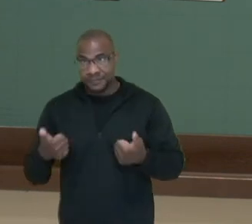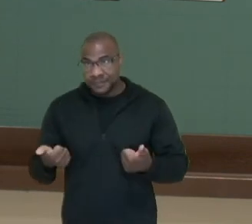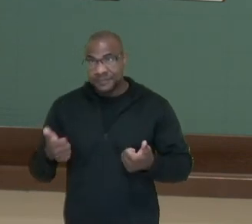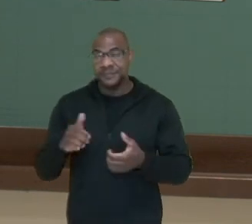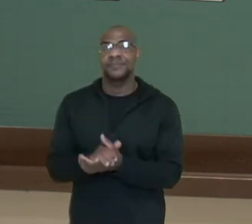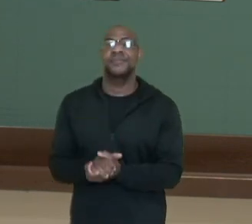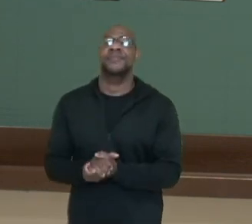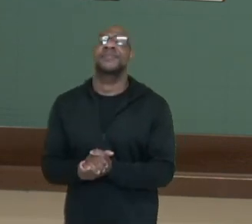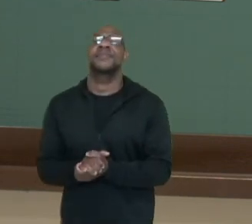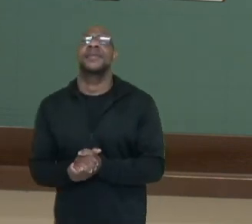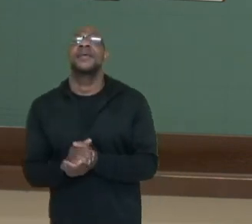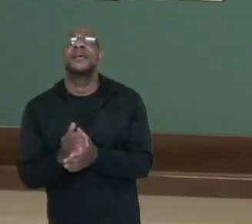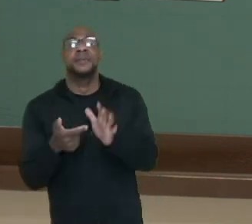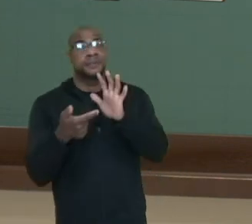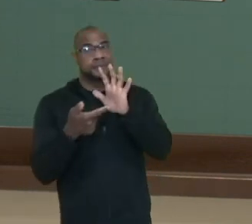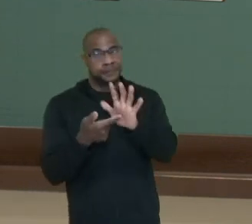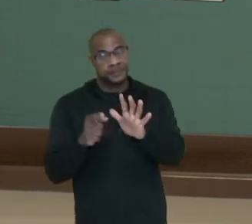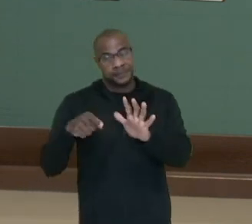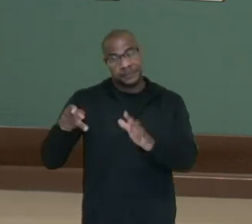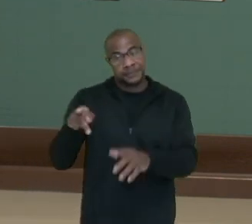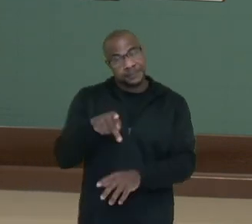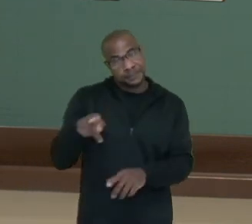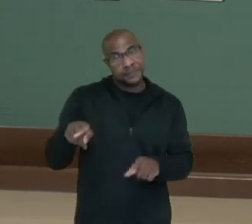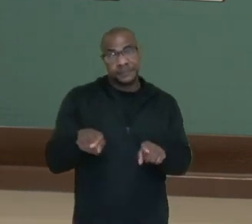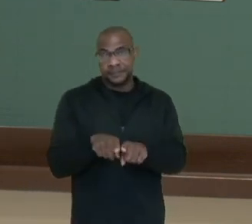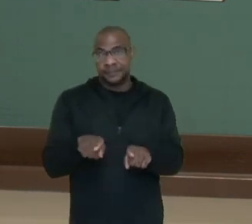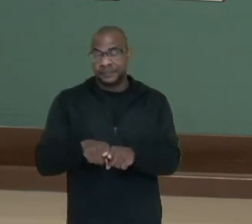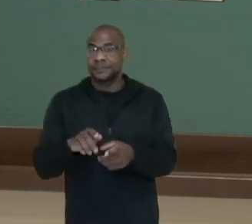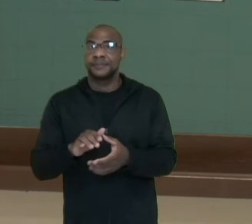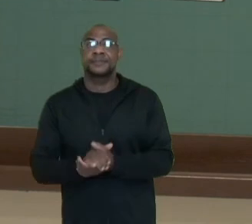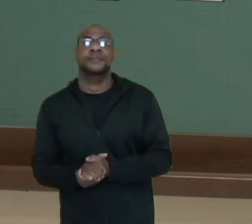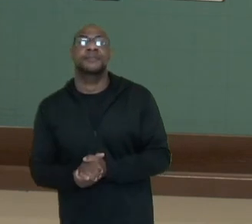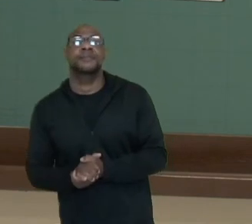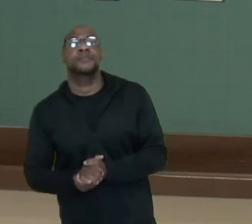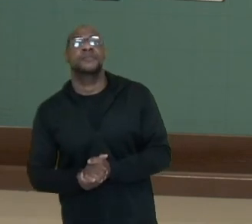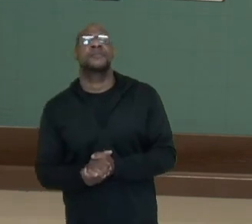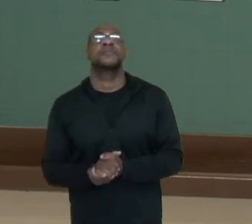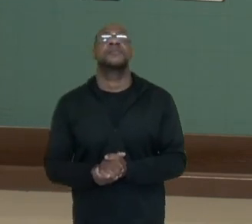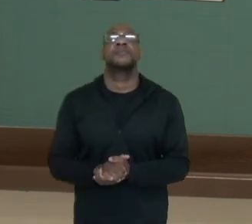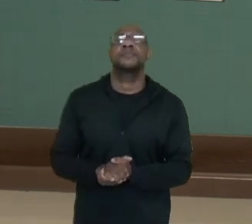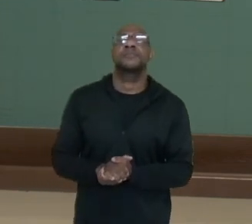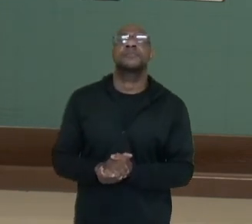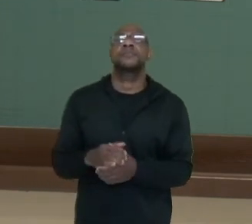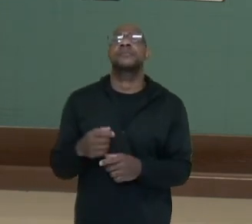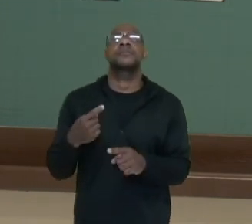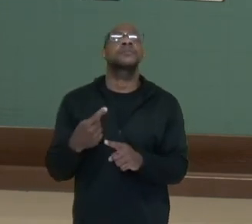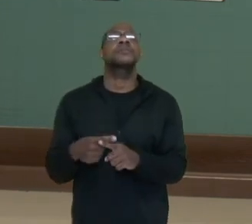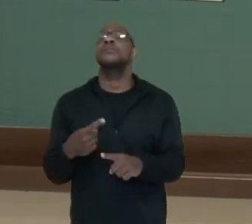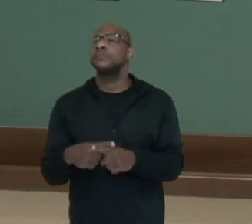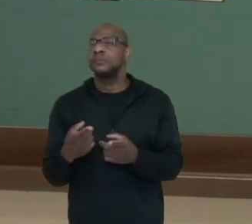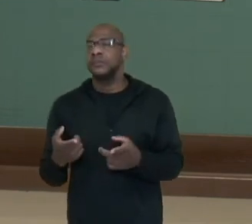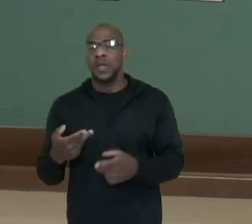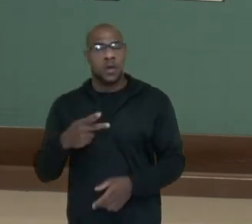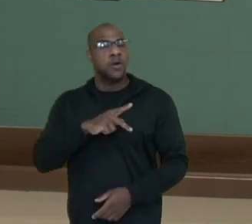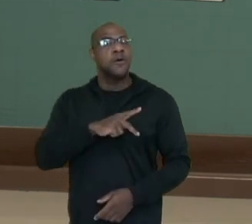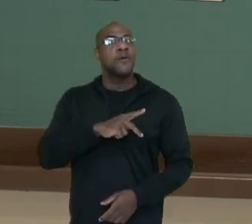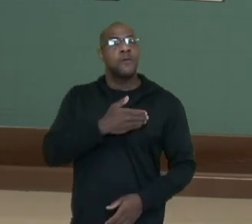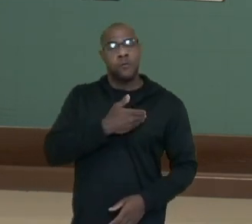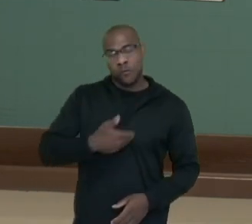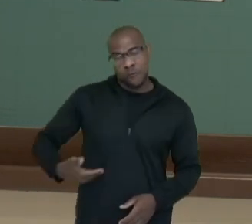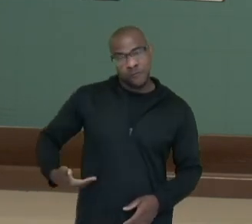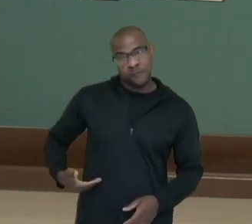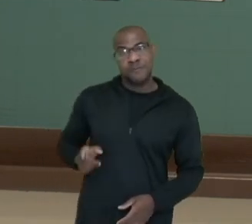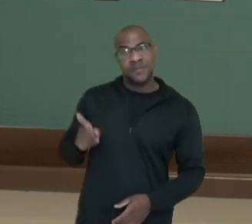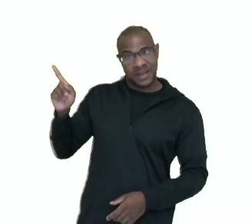e, claro, apresentar ele para a tua professora, que ficará muito orgulhosa de você. Bora lá então. Por que tantas recomendações foram feitas